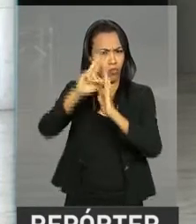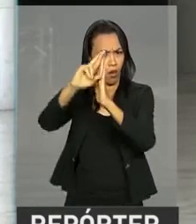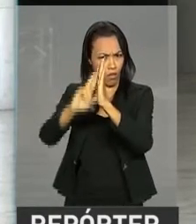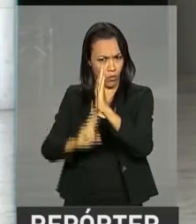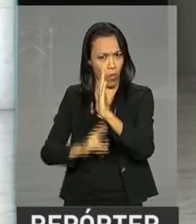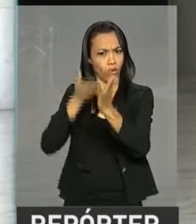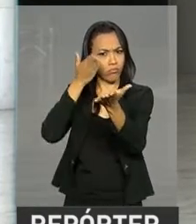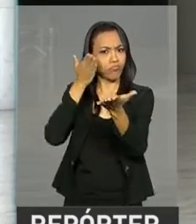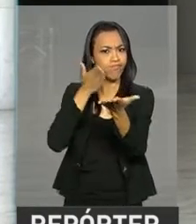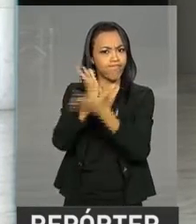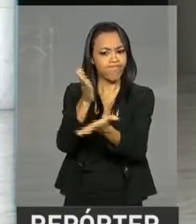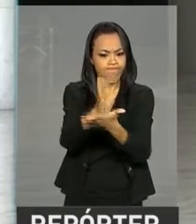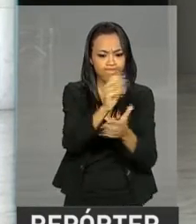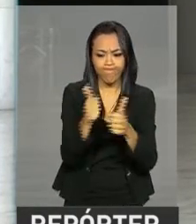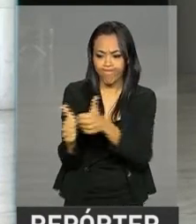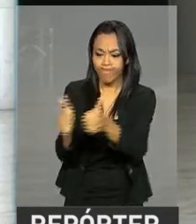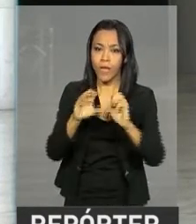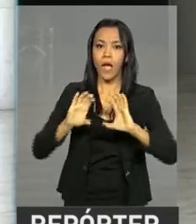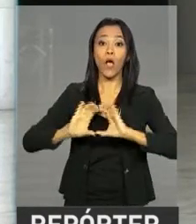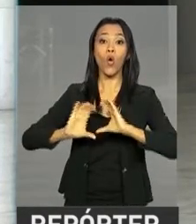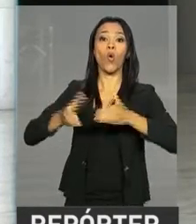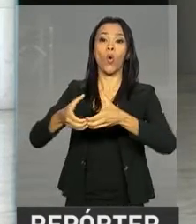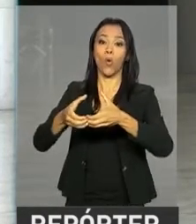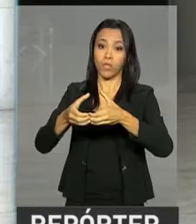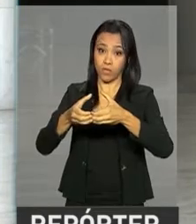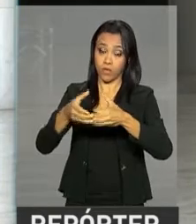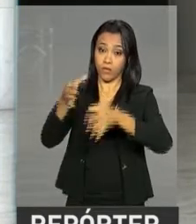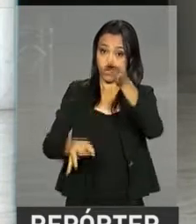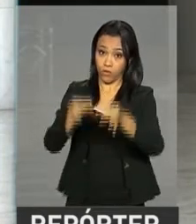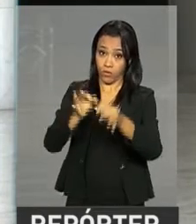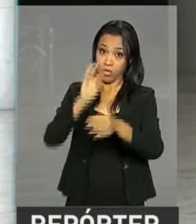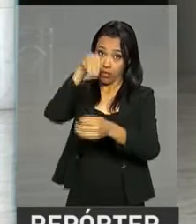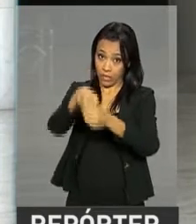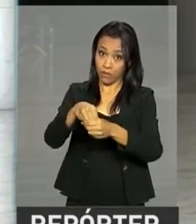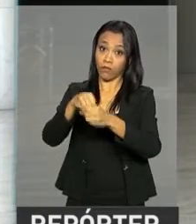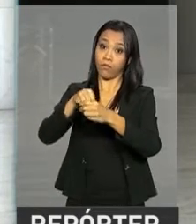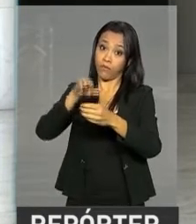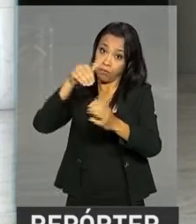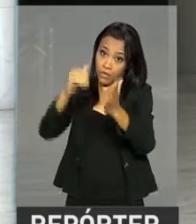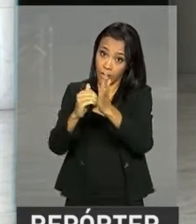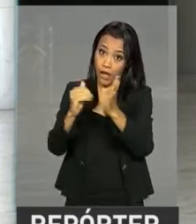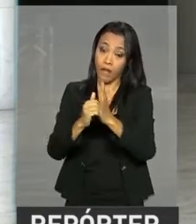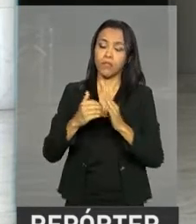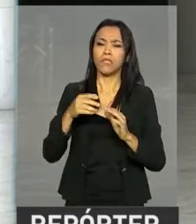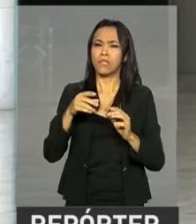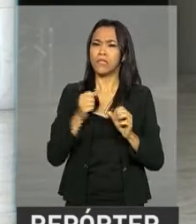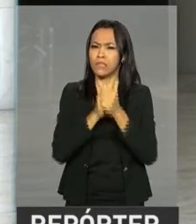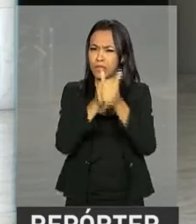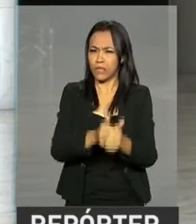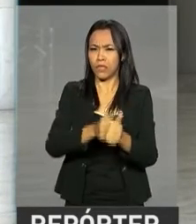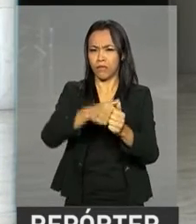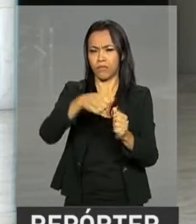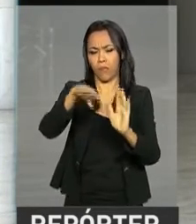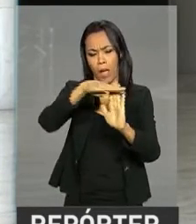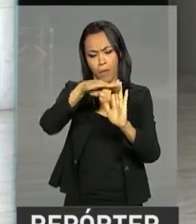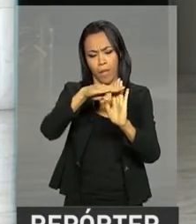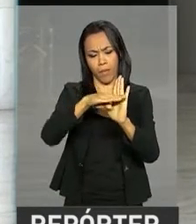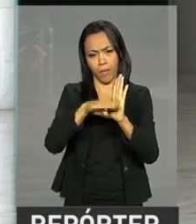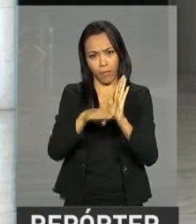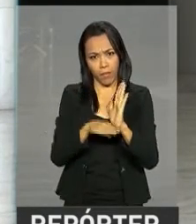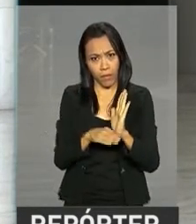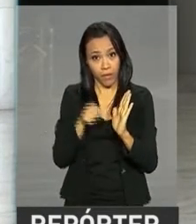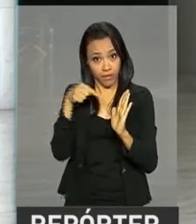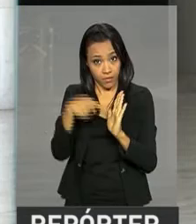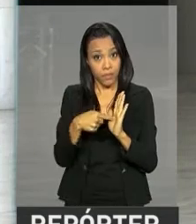tema já foi aprovado na Comissão de Constituição e Justiça da Casa e a expectativa, de acordo com o cronograma que foi apresentado, o